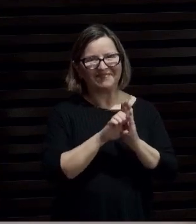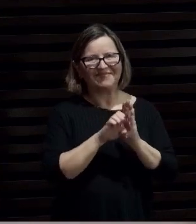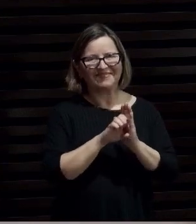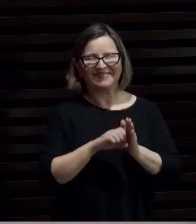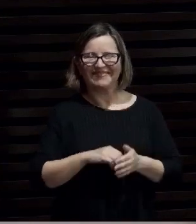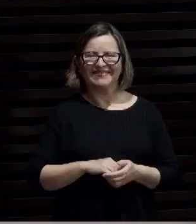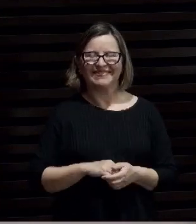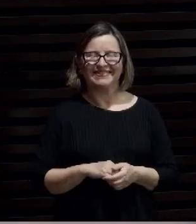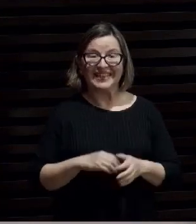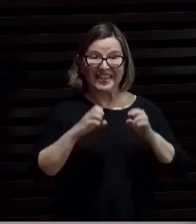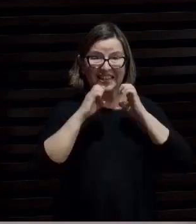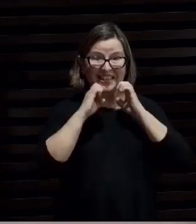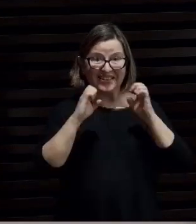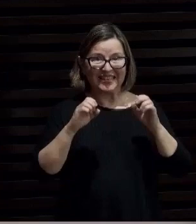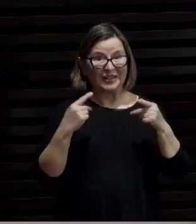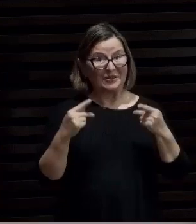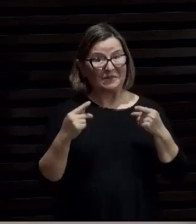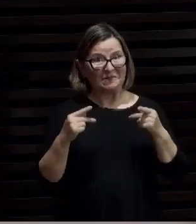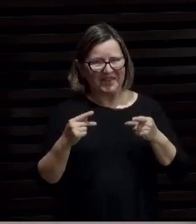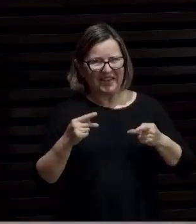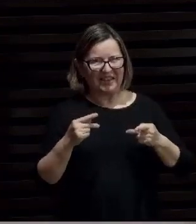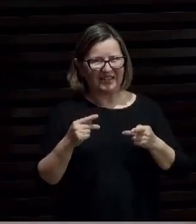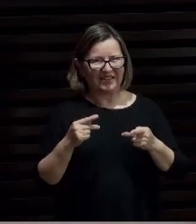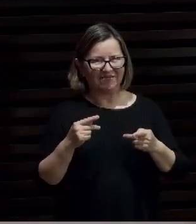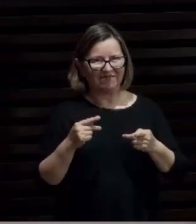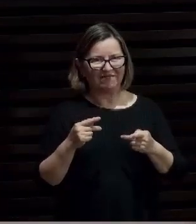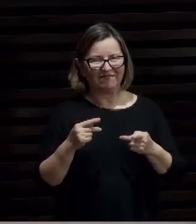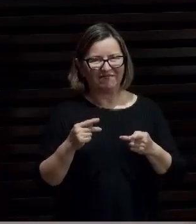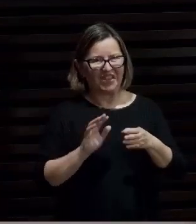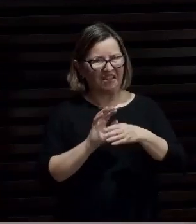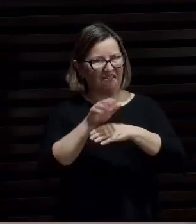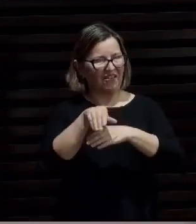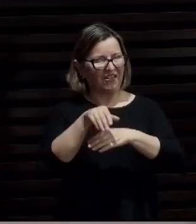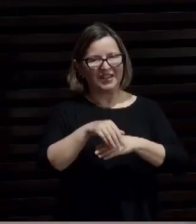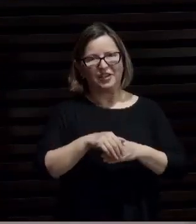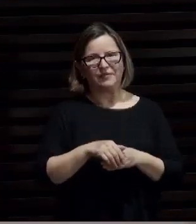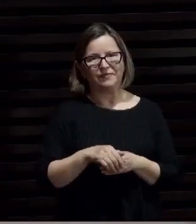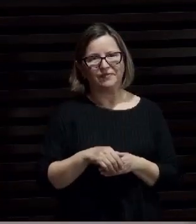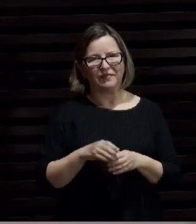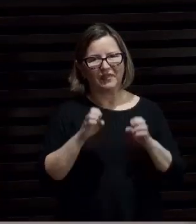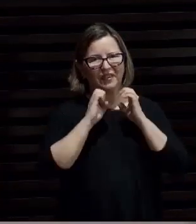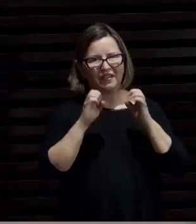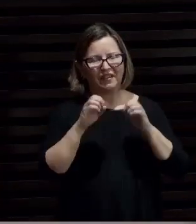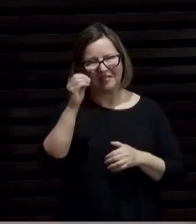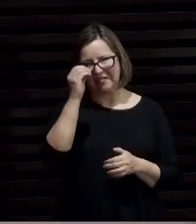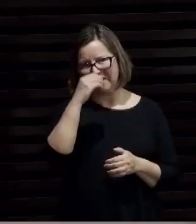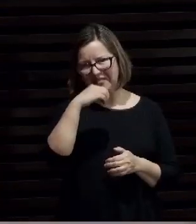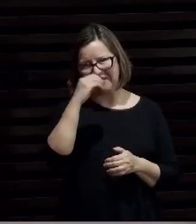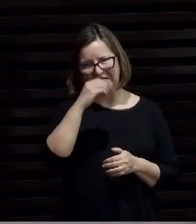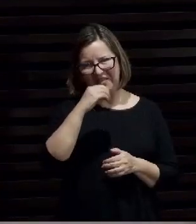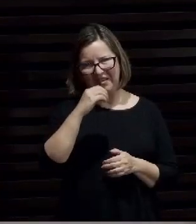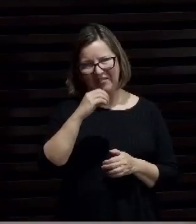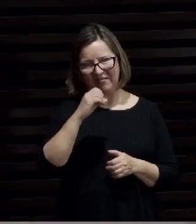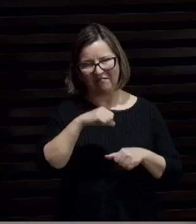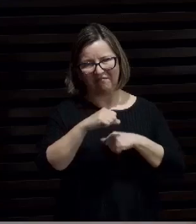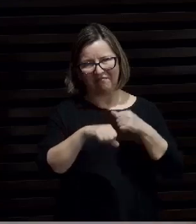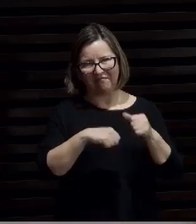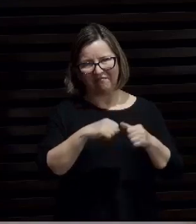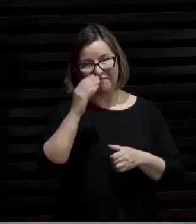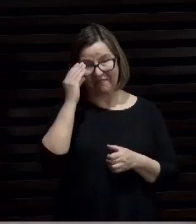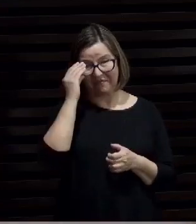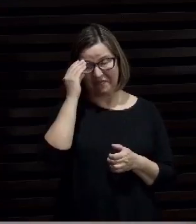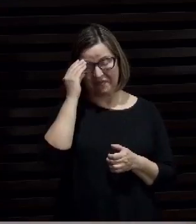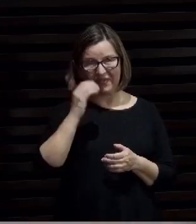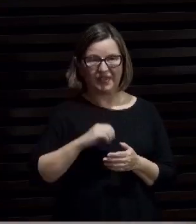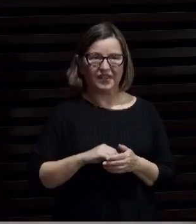O evangelho que se prega por aí, um evangelho aguado, adulterado,